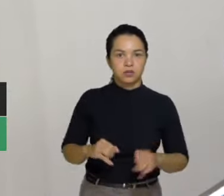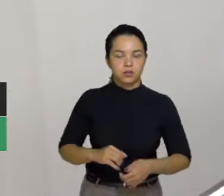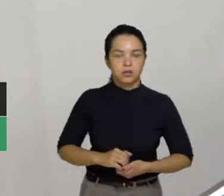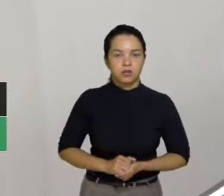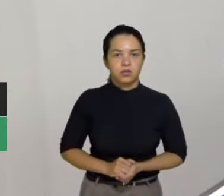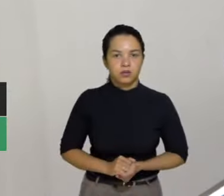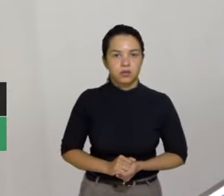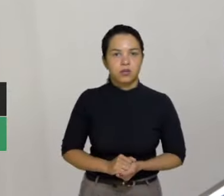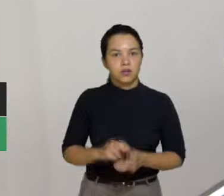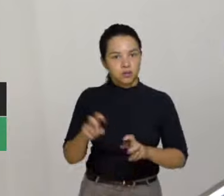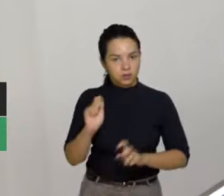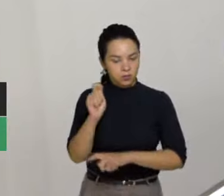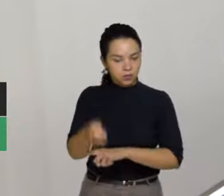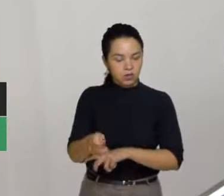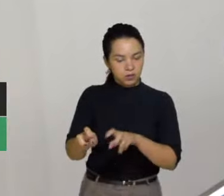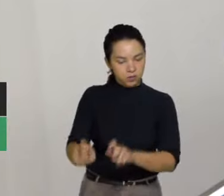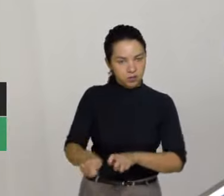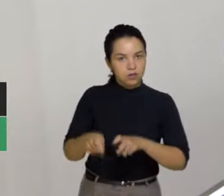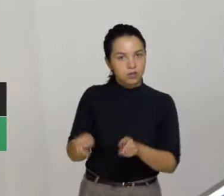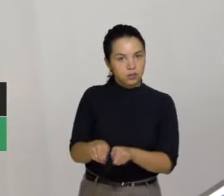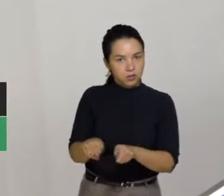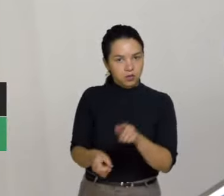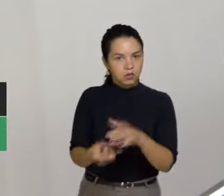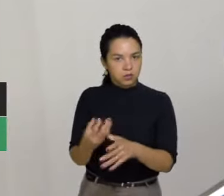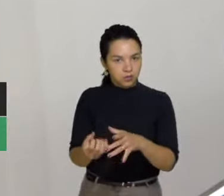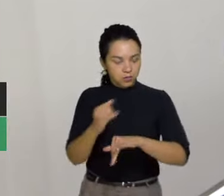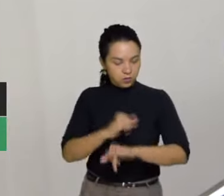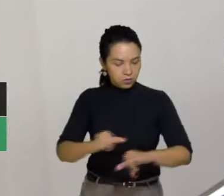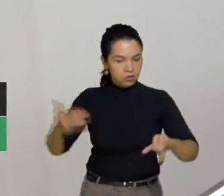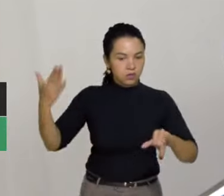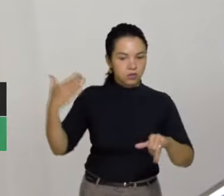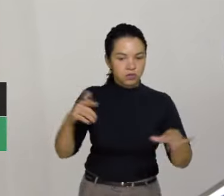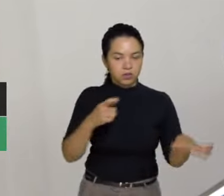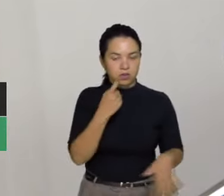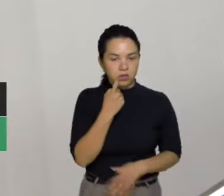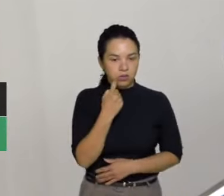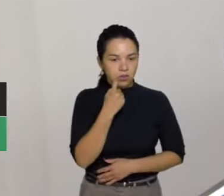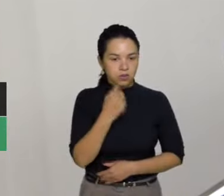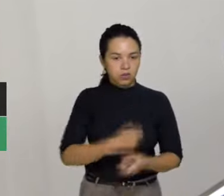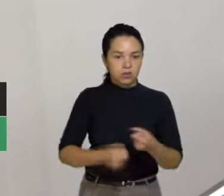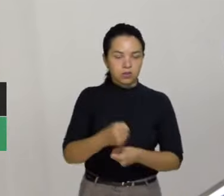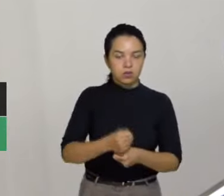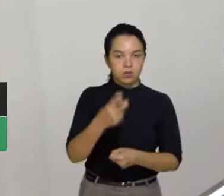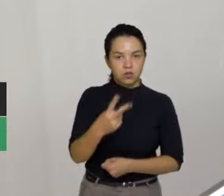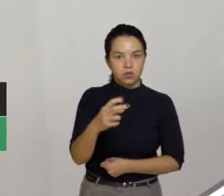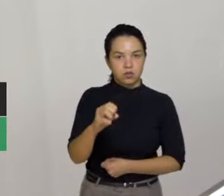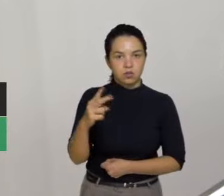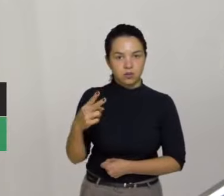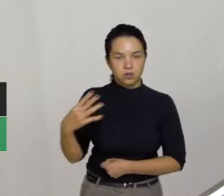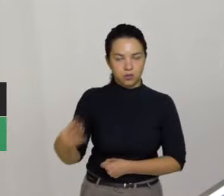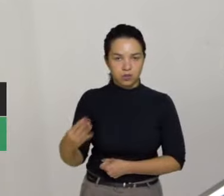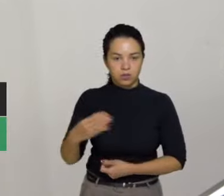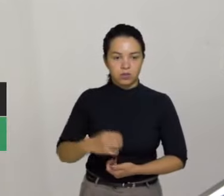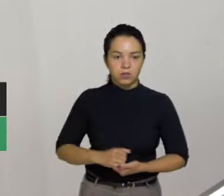e Agricultura publicou na última sexta-feira a portaria 1/2024, que regulamenta e traz